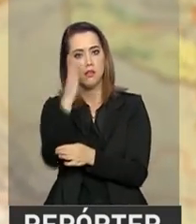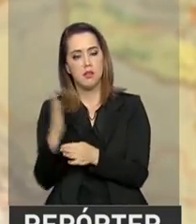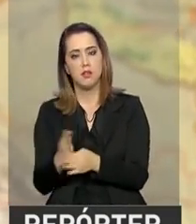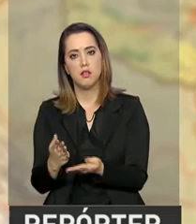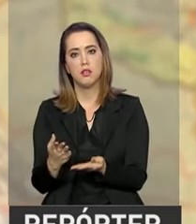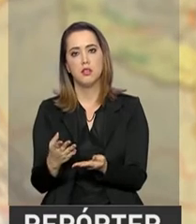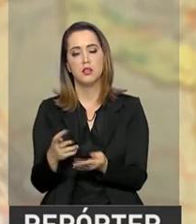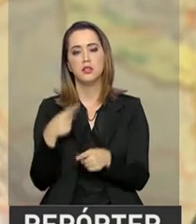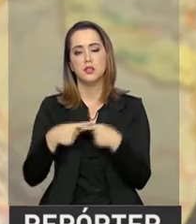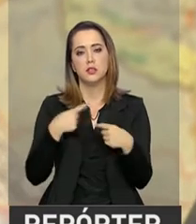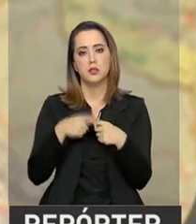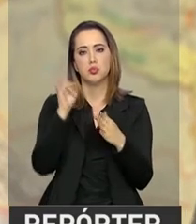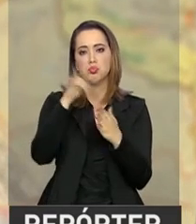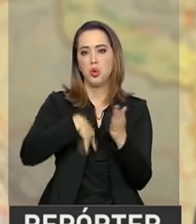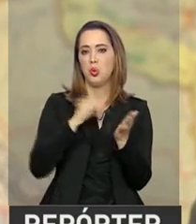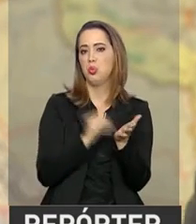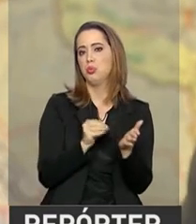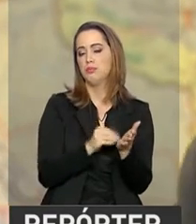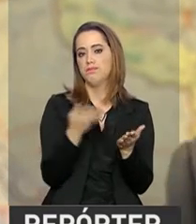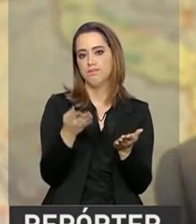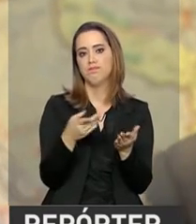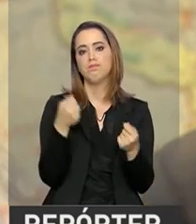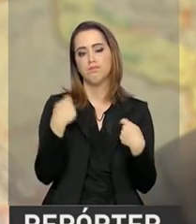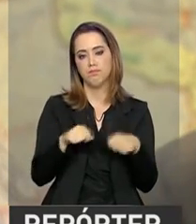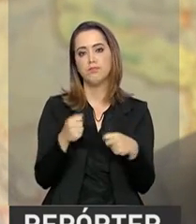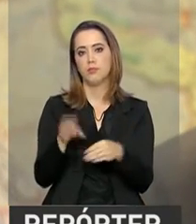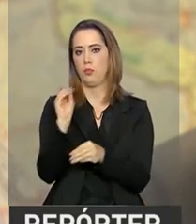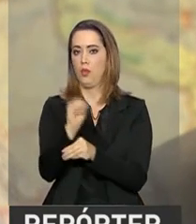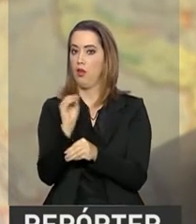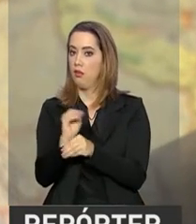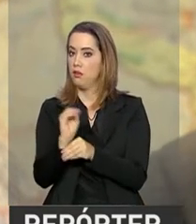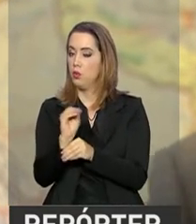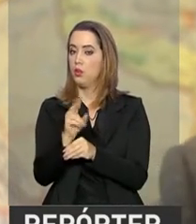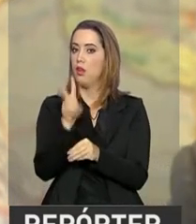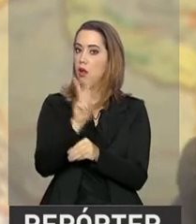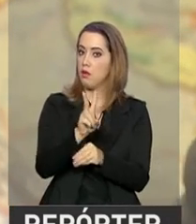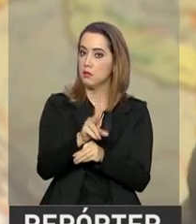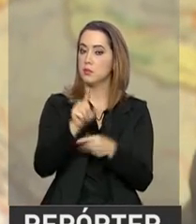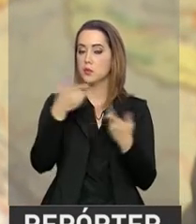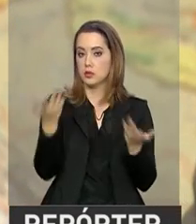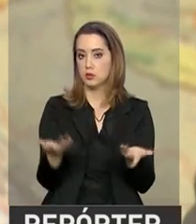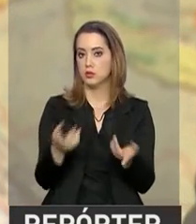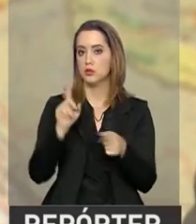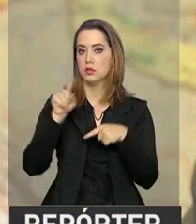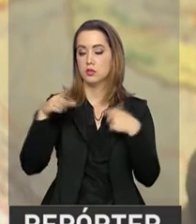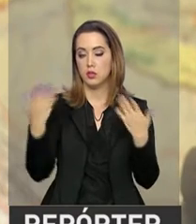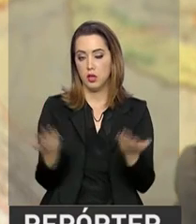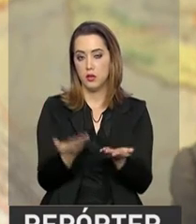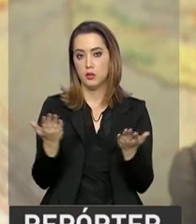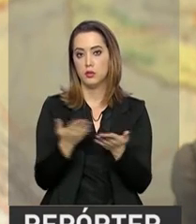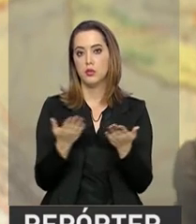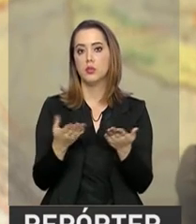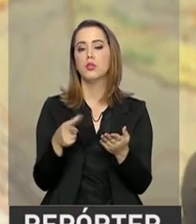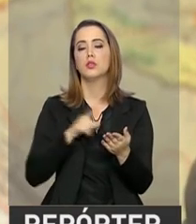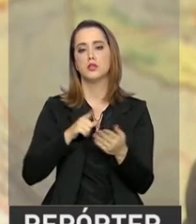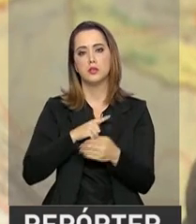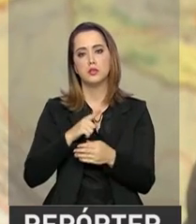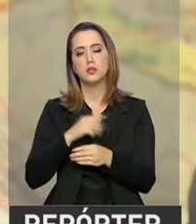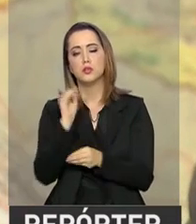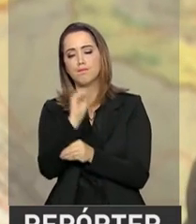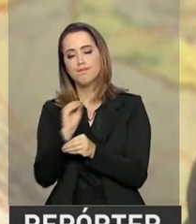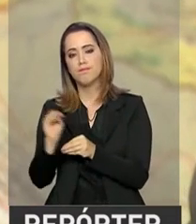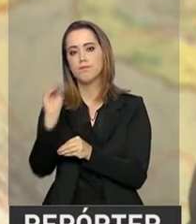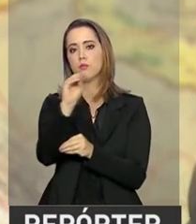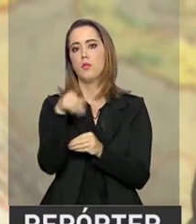em situação migratória irregular então havia uma lacuna de proteção o conselho então preencheu essa lacuna e isso